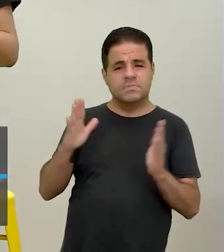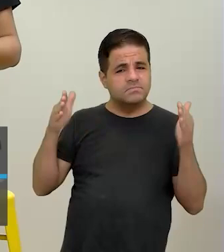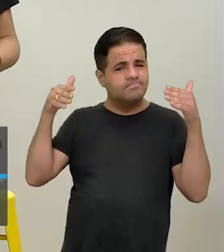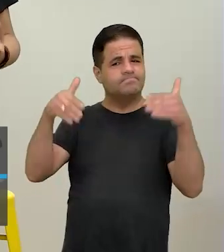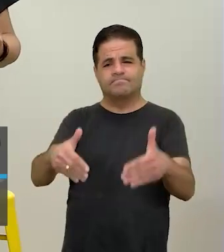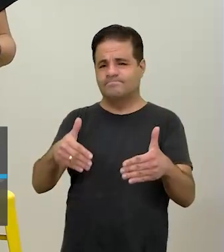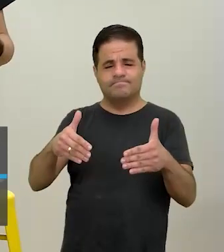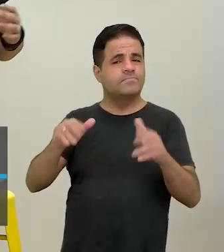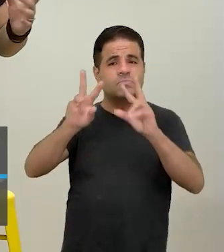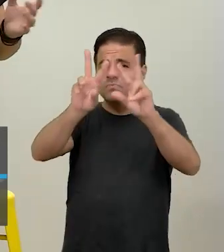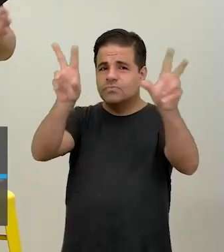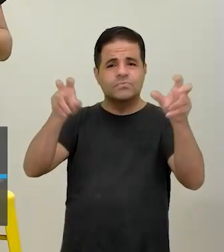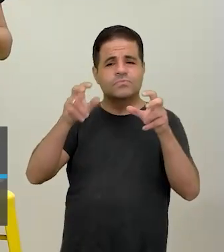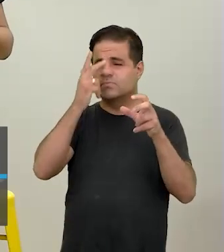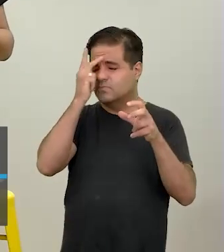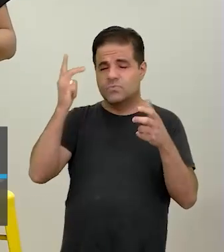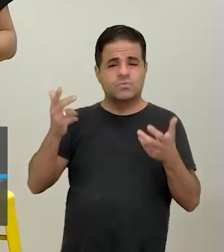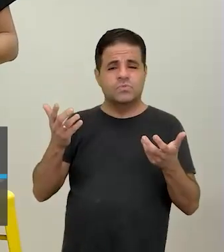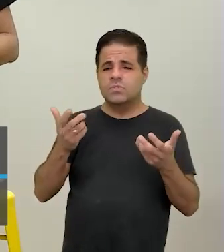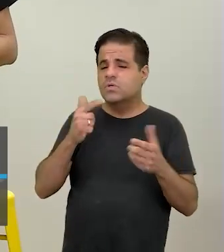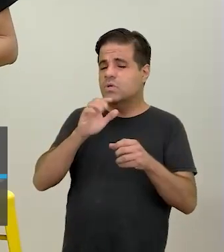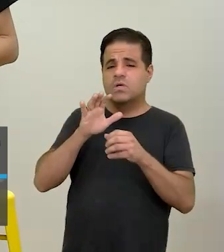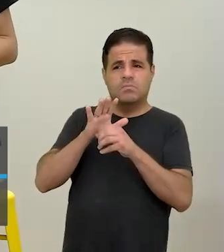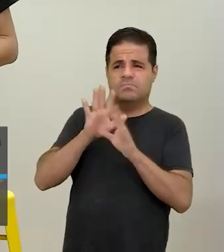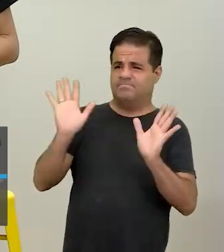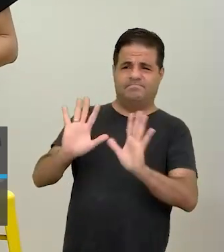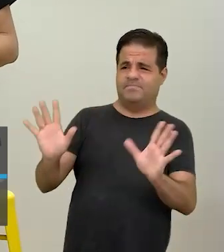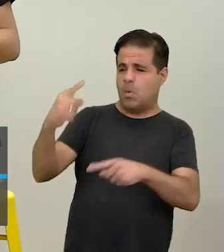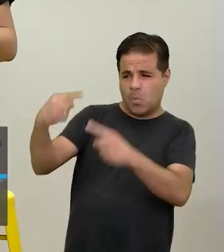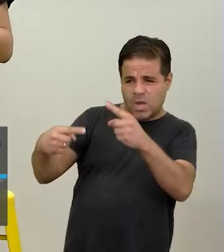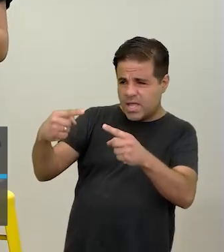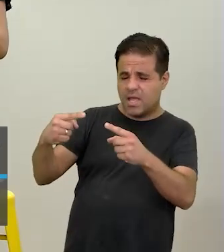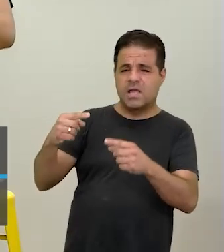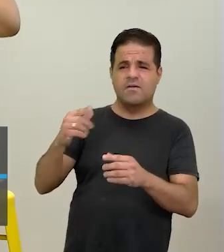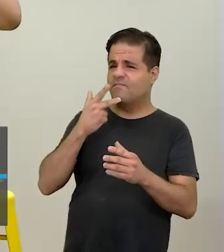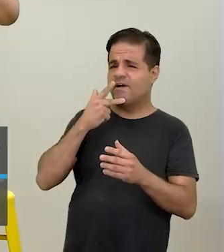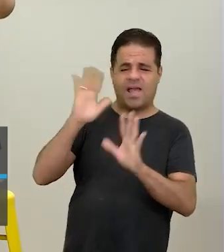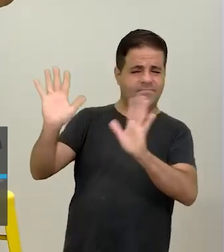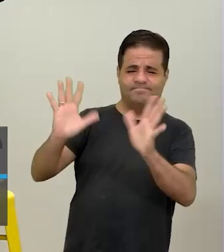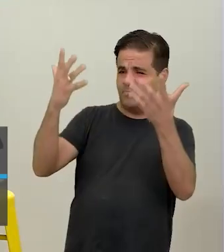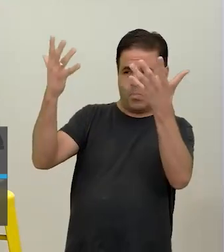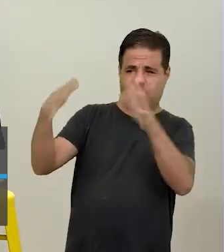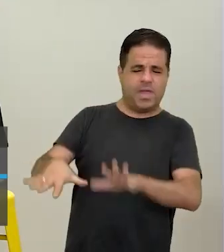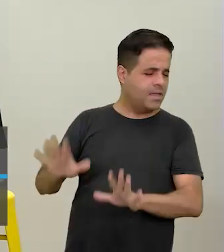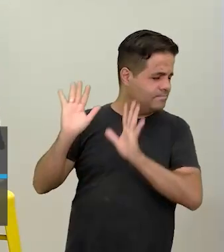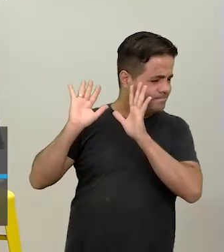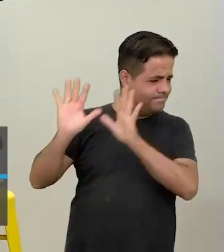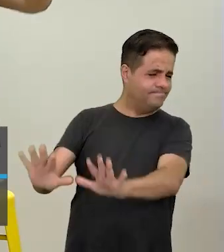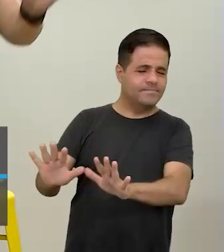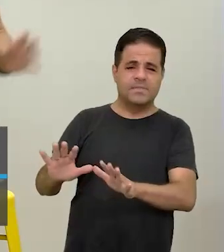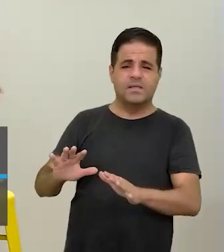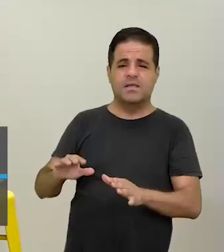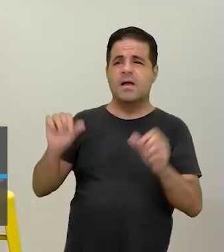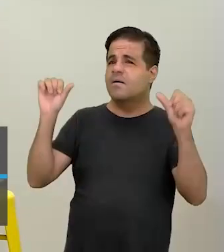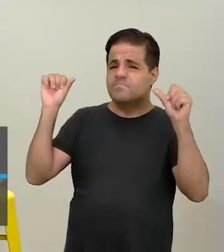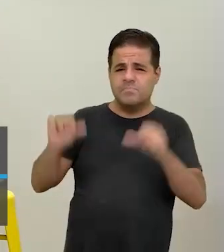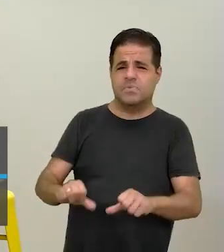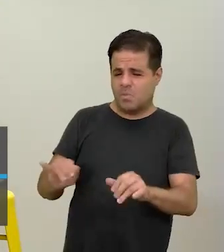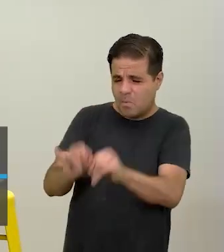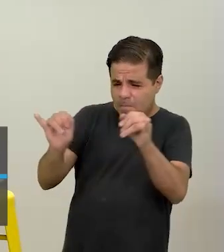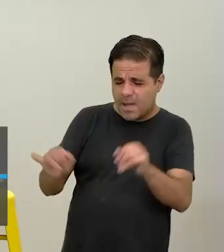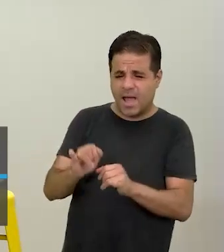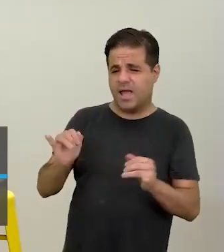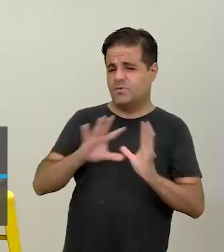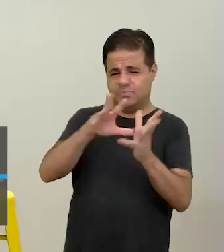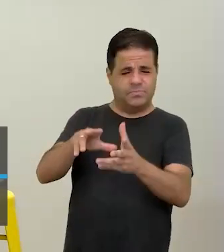dos assuntos tabus. Por quê? Porque política não se discute o que é a pior besteira do mundo. Porque se tem